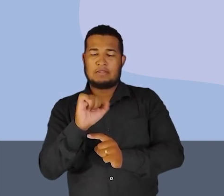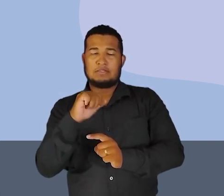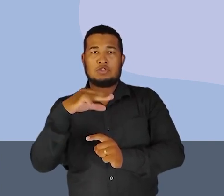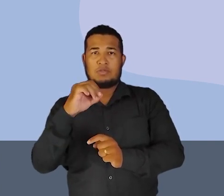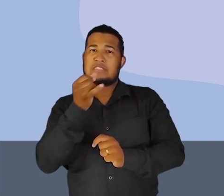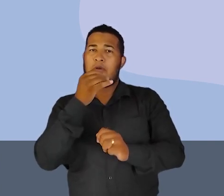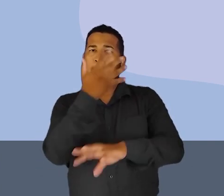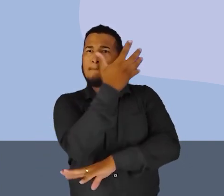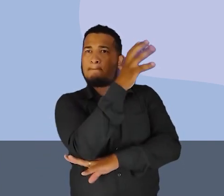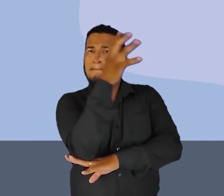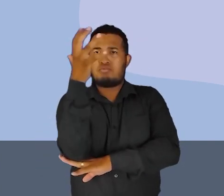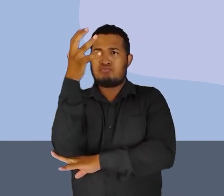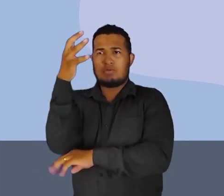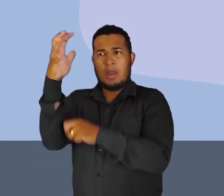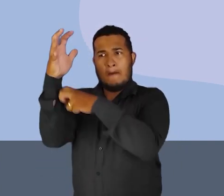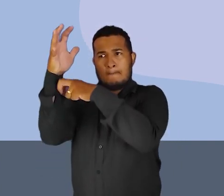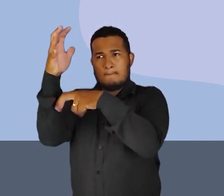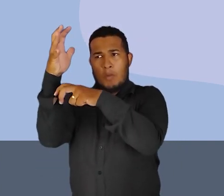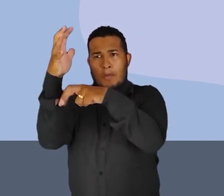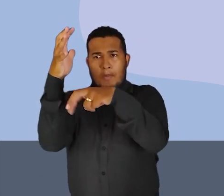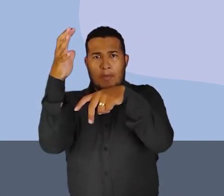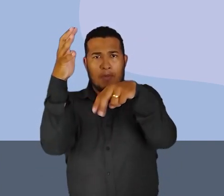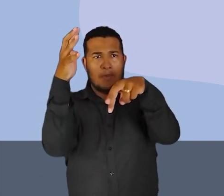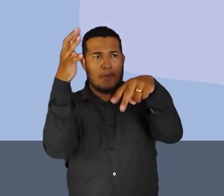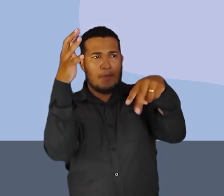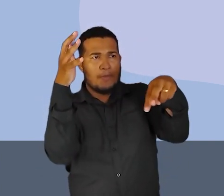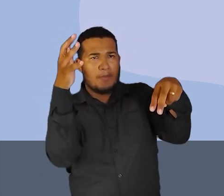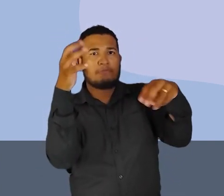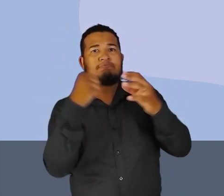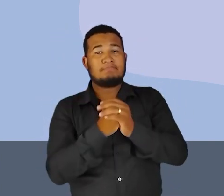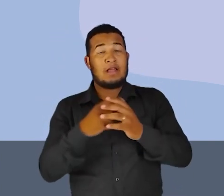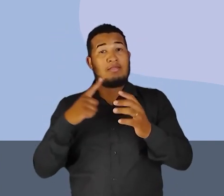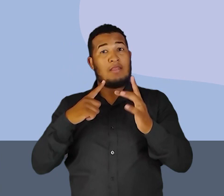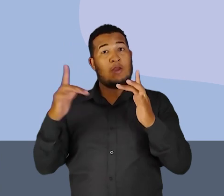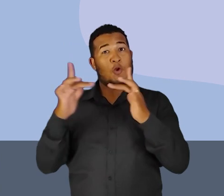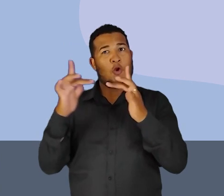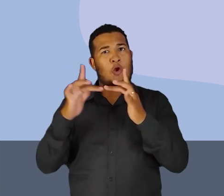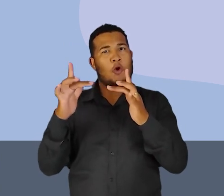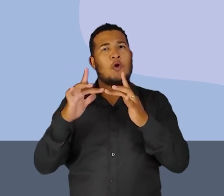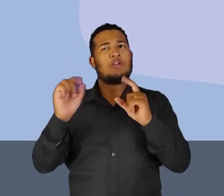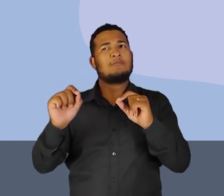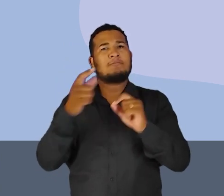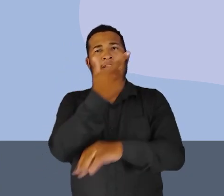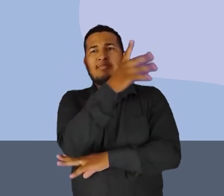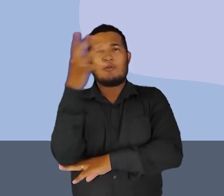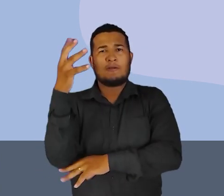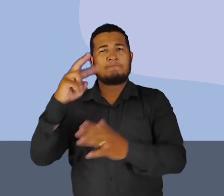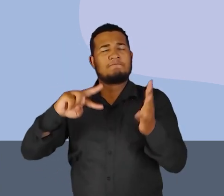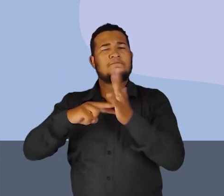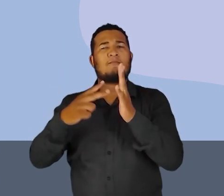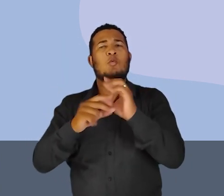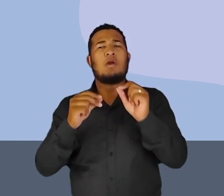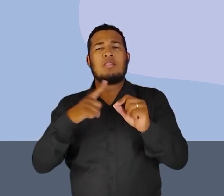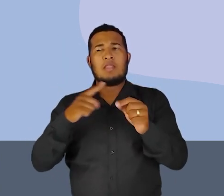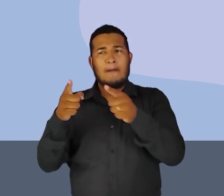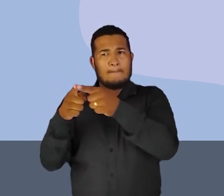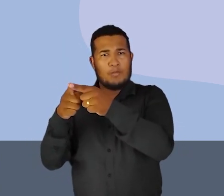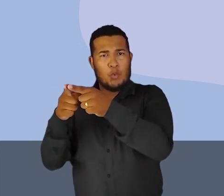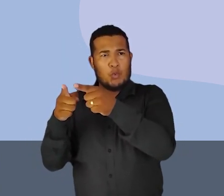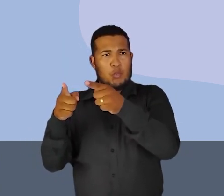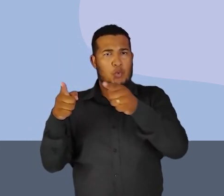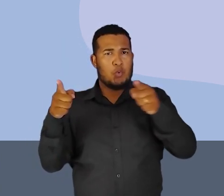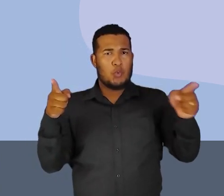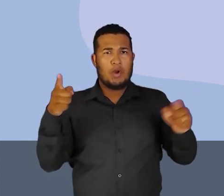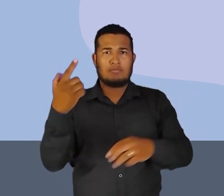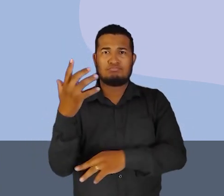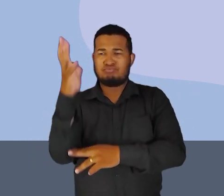prática corporal de aventura que proporciona contato com a natureza. Consiste na travessia de um percurso